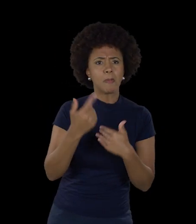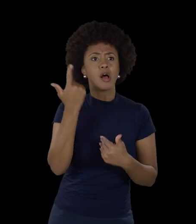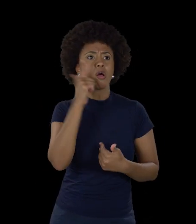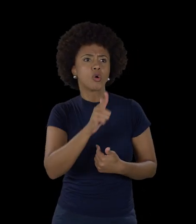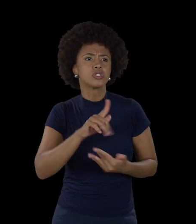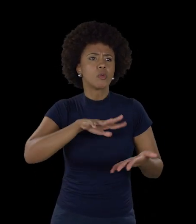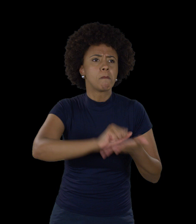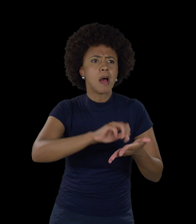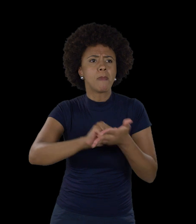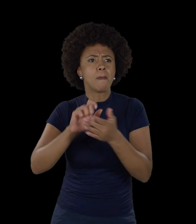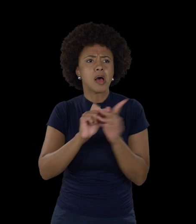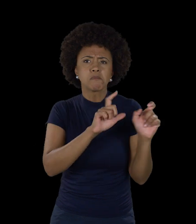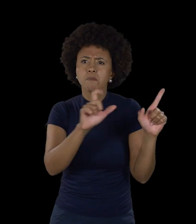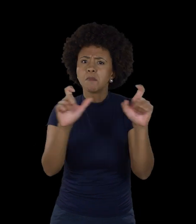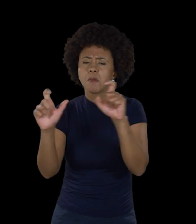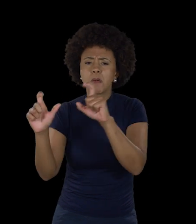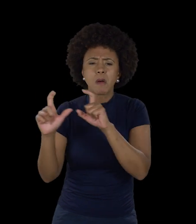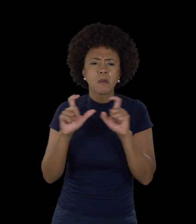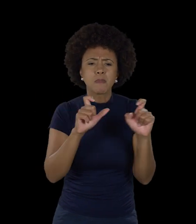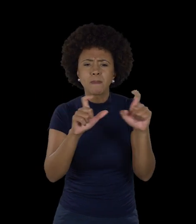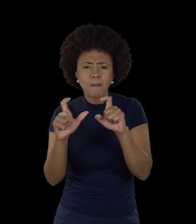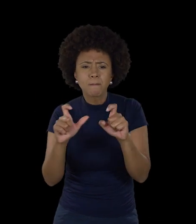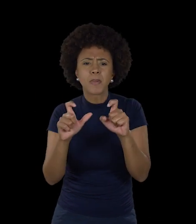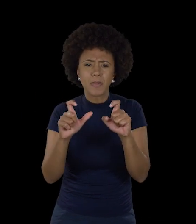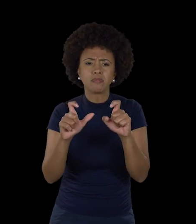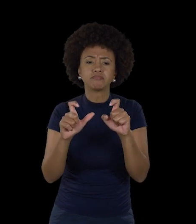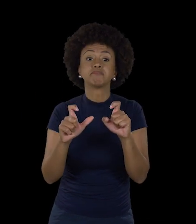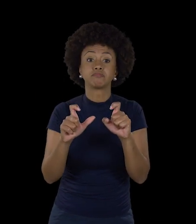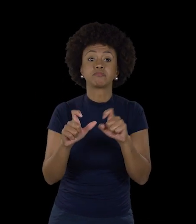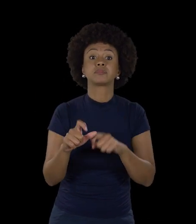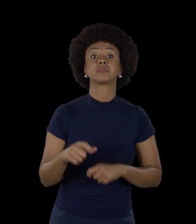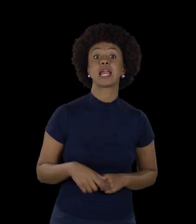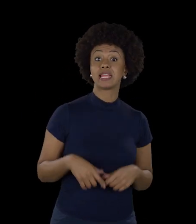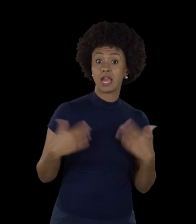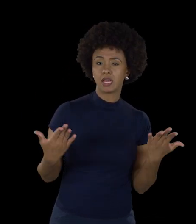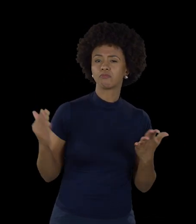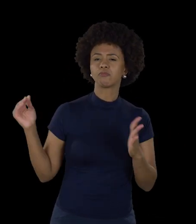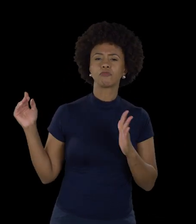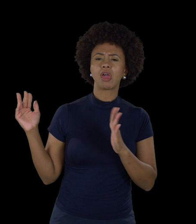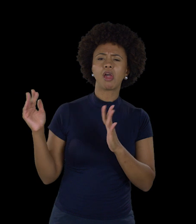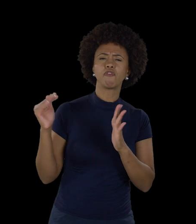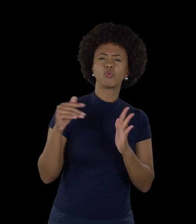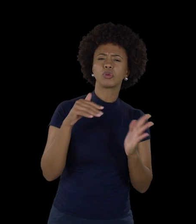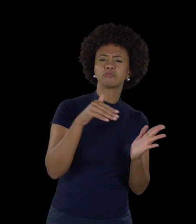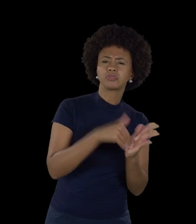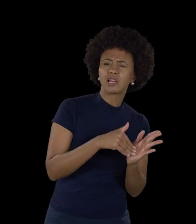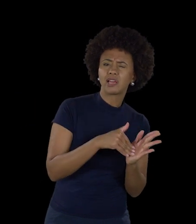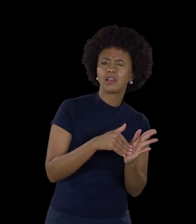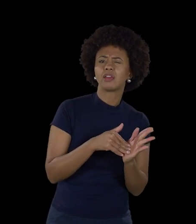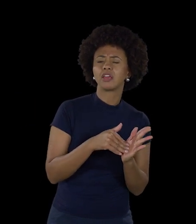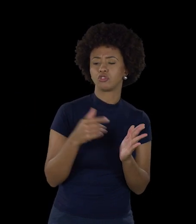imagens inéditas de 35 reservas particulares. Essa jornada se estendeu de 4 de julho